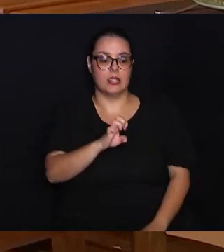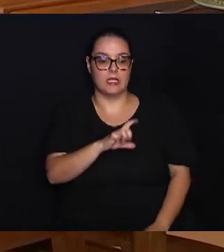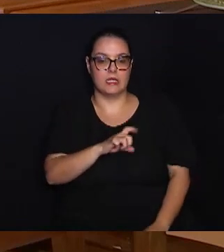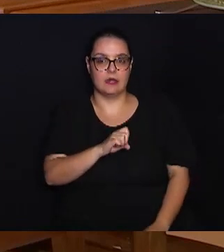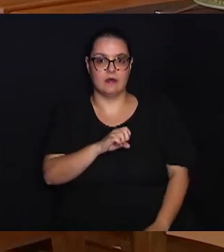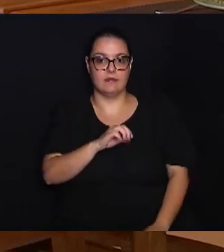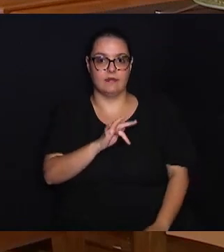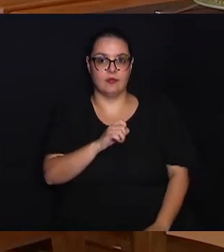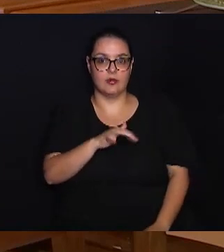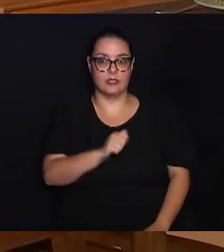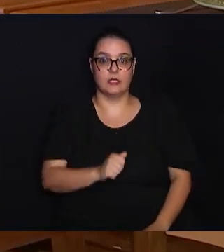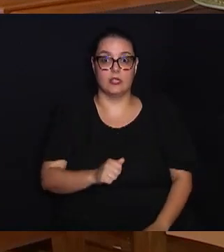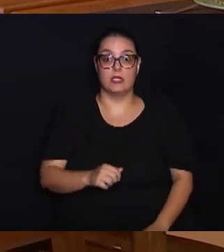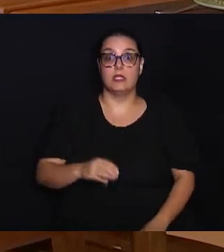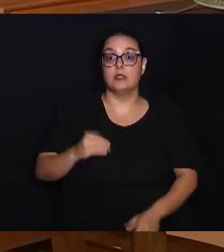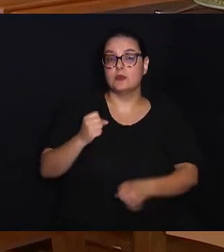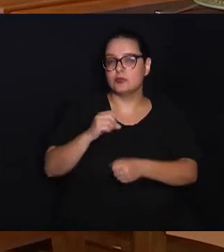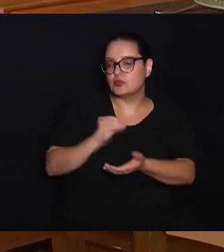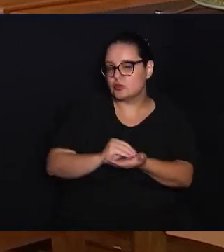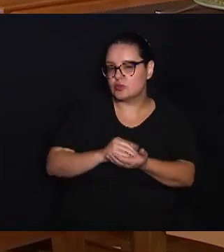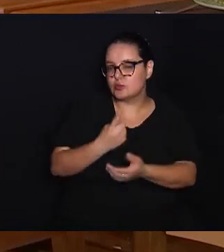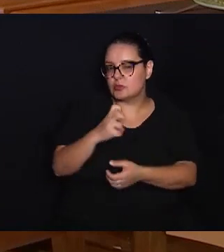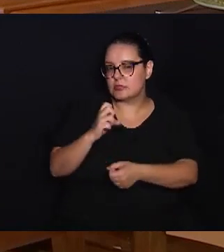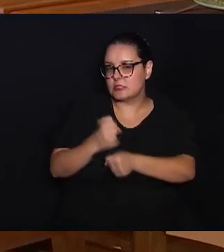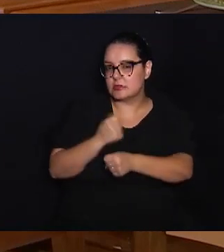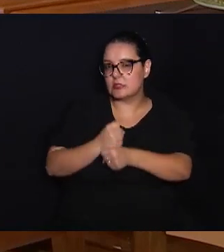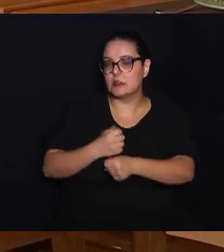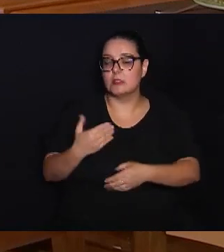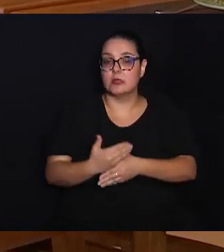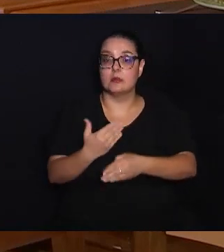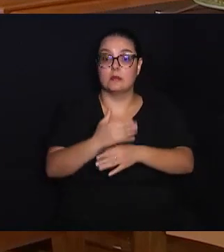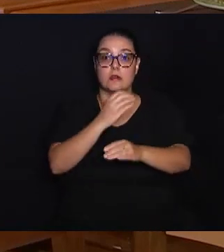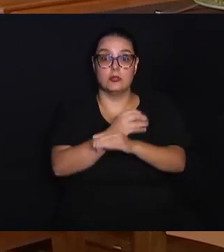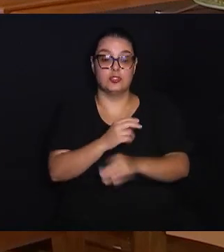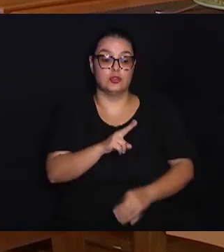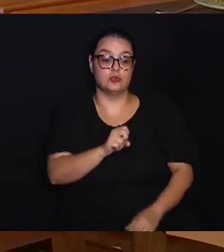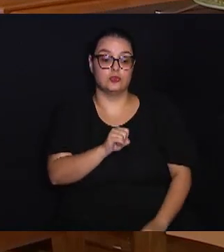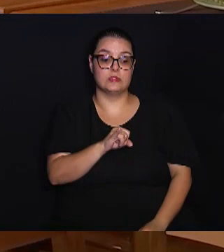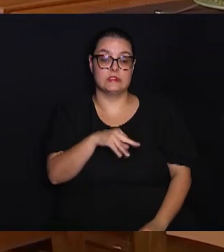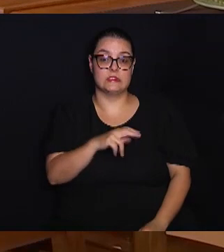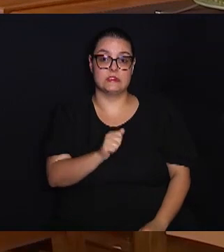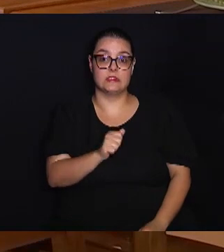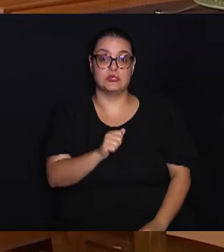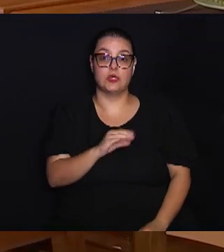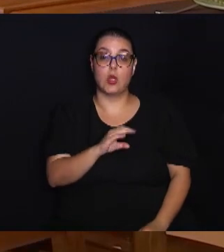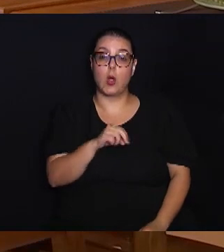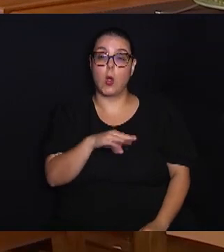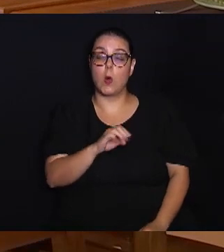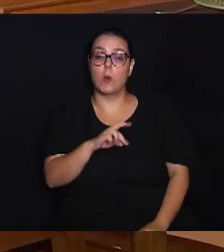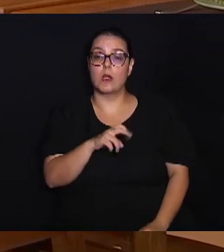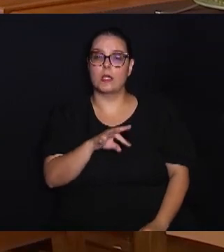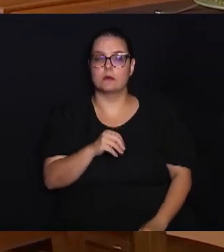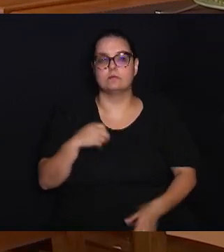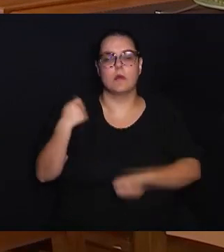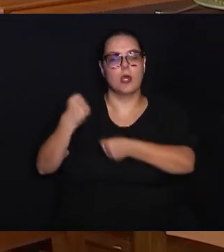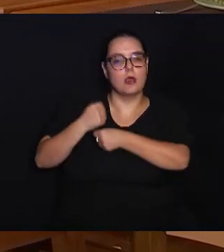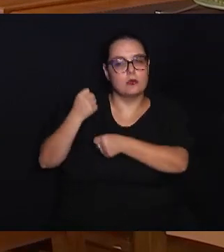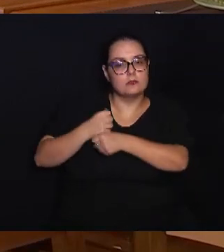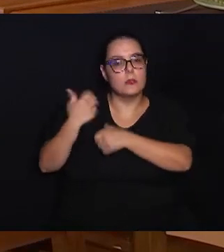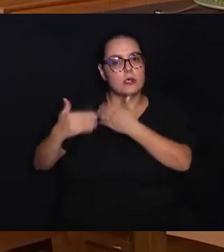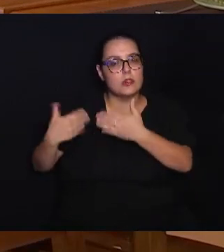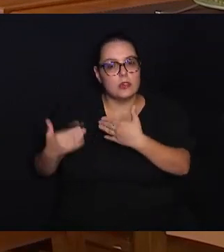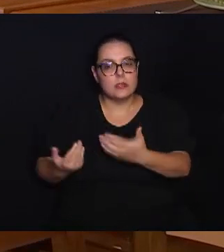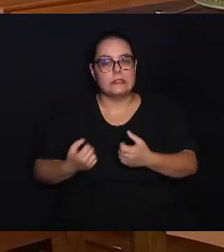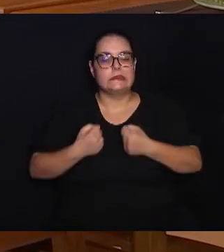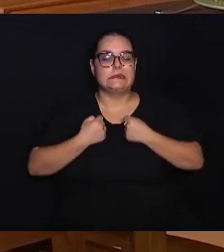e nos últimos 15 anos trabalhei com construção civil no mercado de usina de concreto ã mas assim os